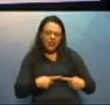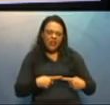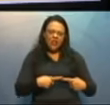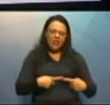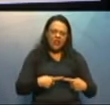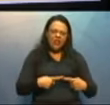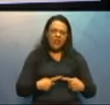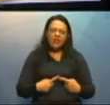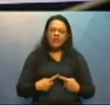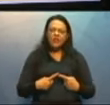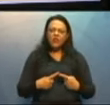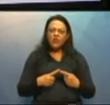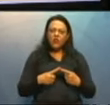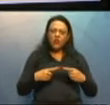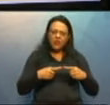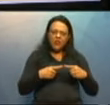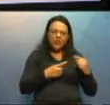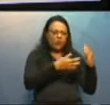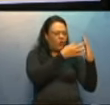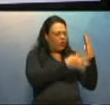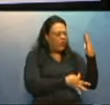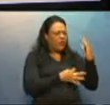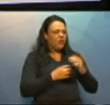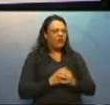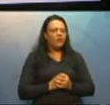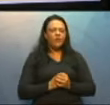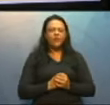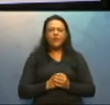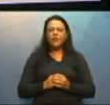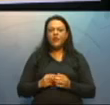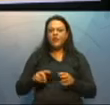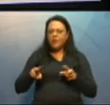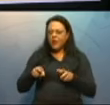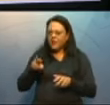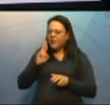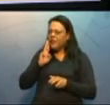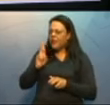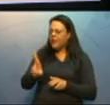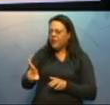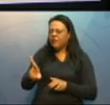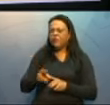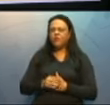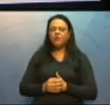de acordo com o texto. Olha só as respostas.